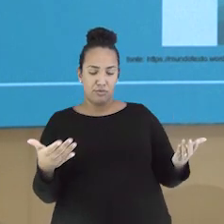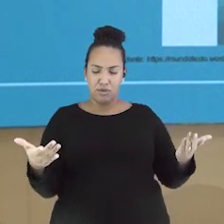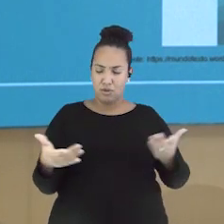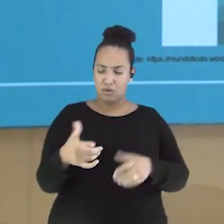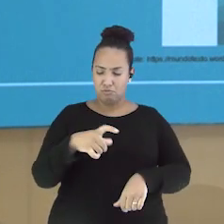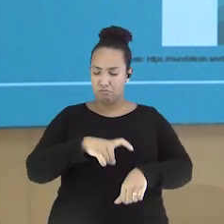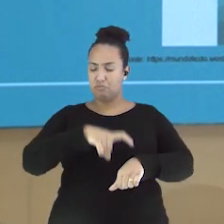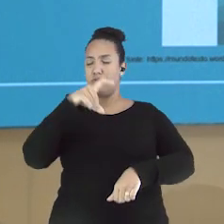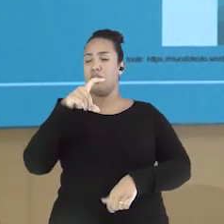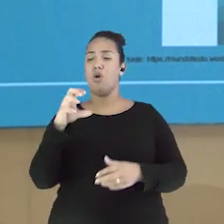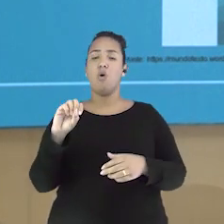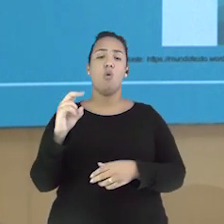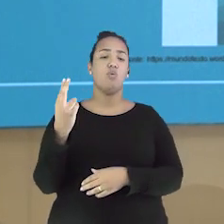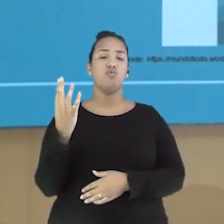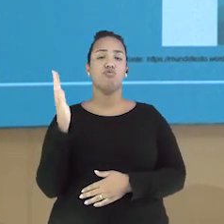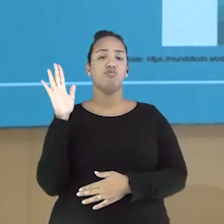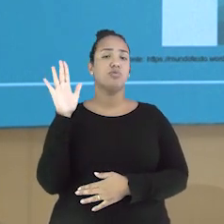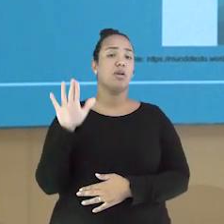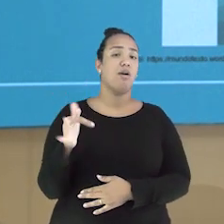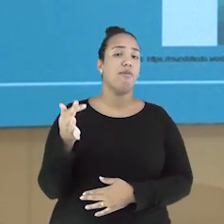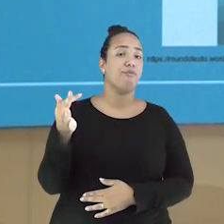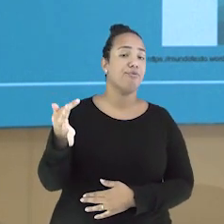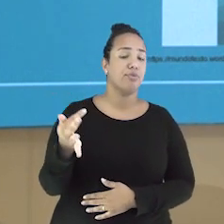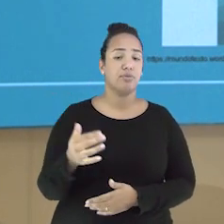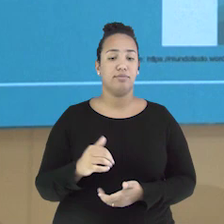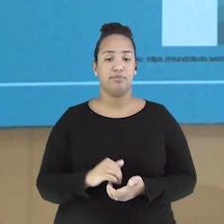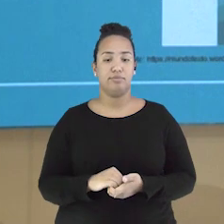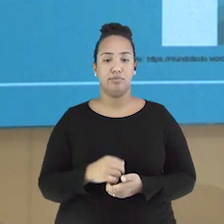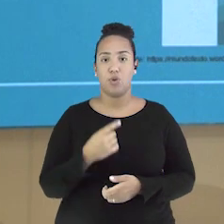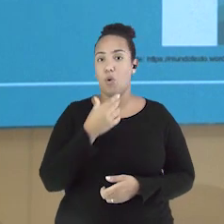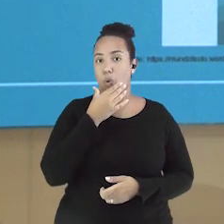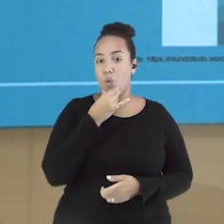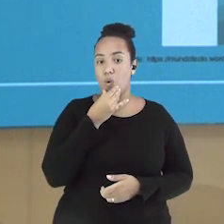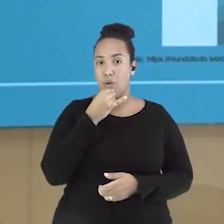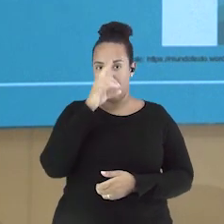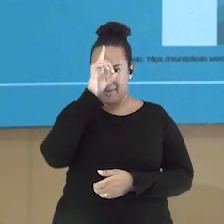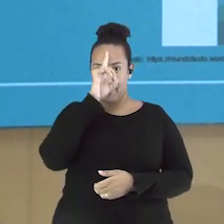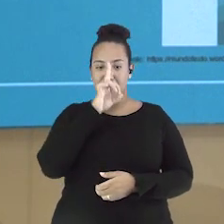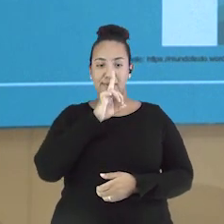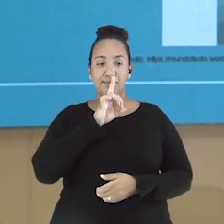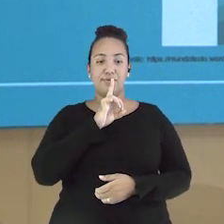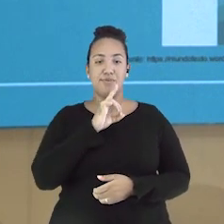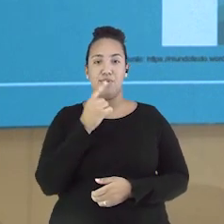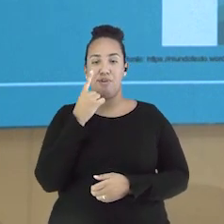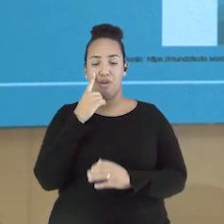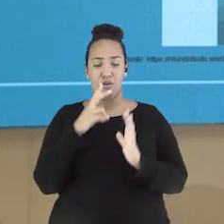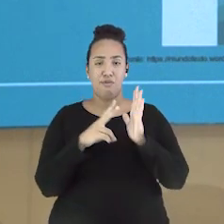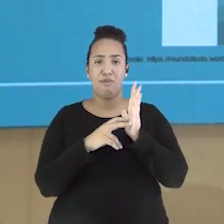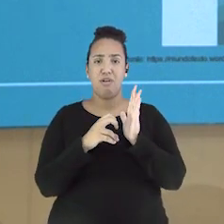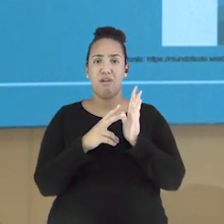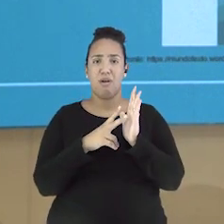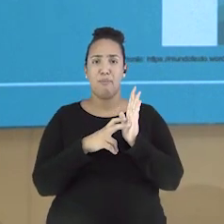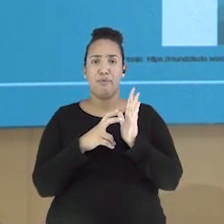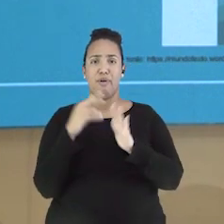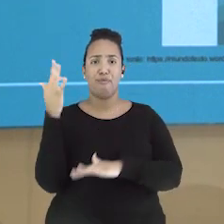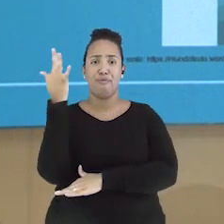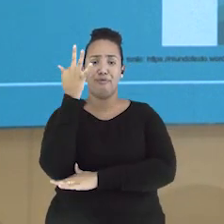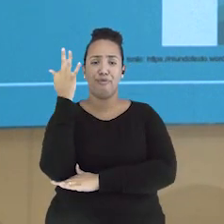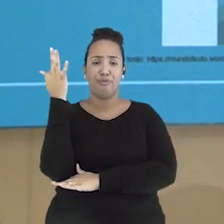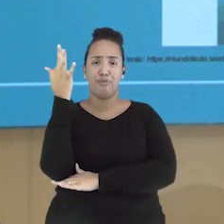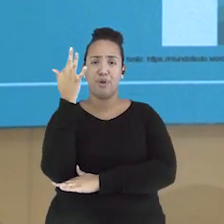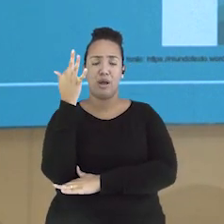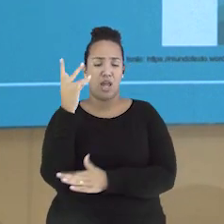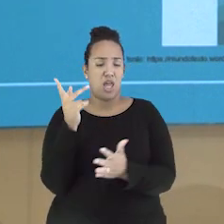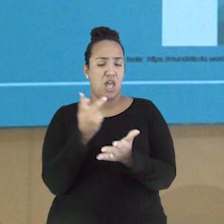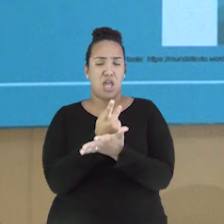neste instante ou mais tardiamente? O homem loiro fala com o surfista utilizando um vocabulário muito formal, sem